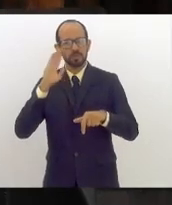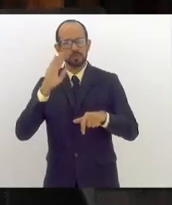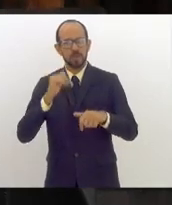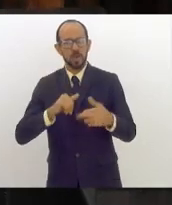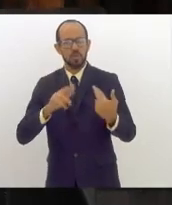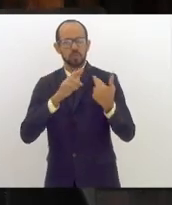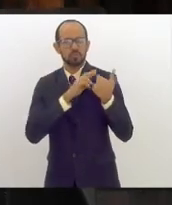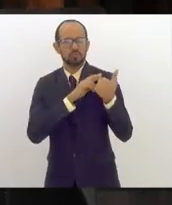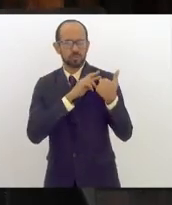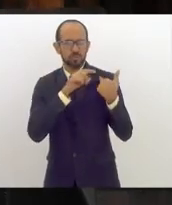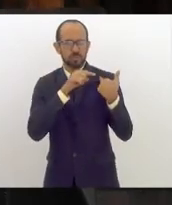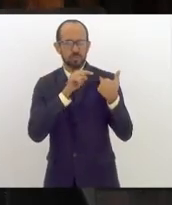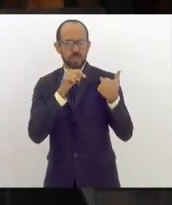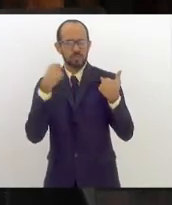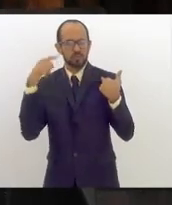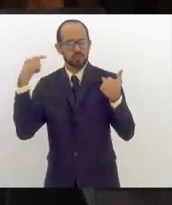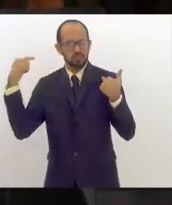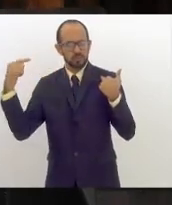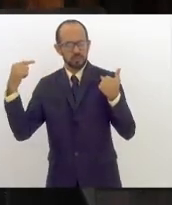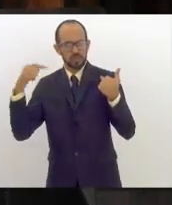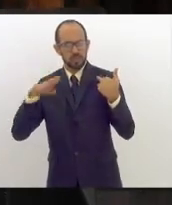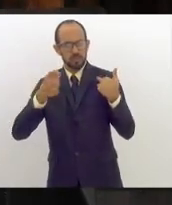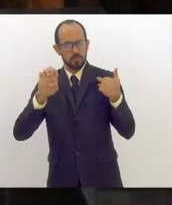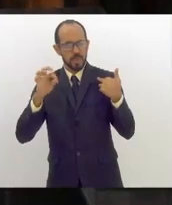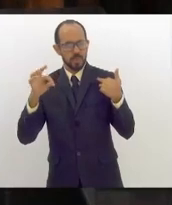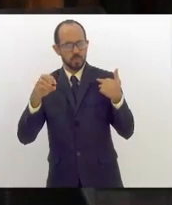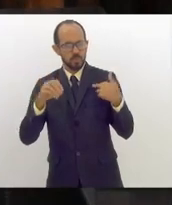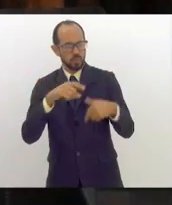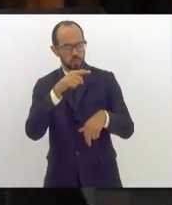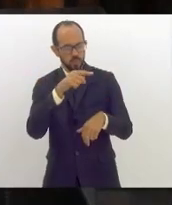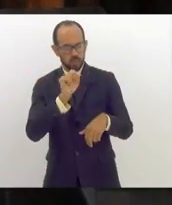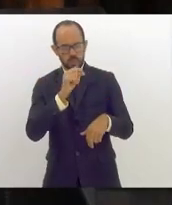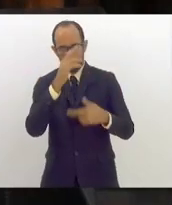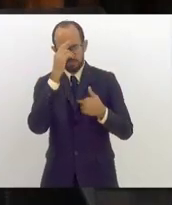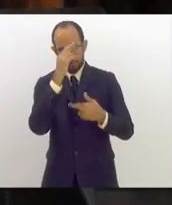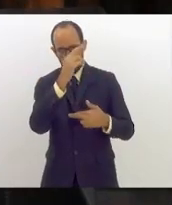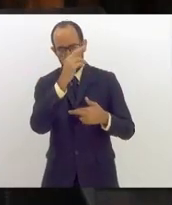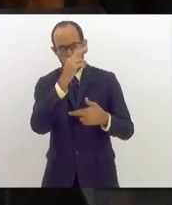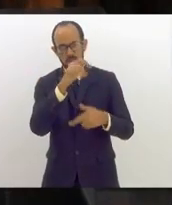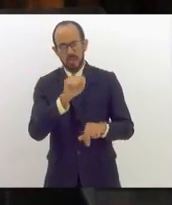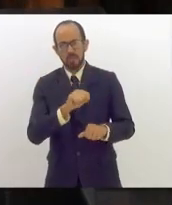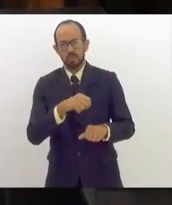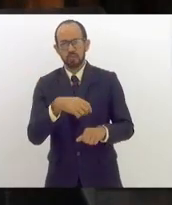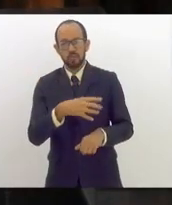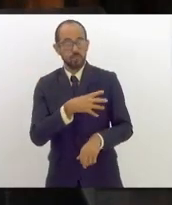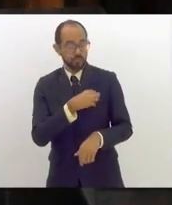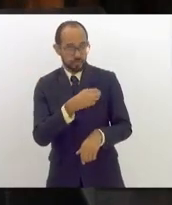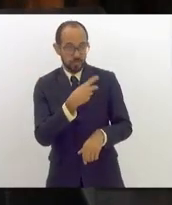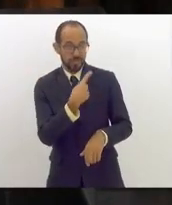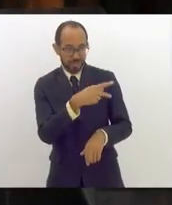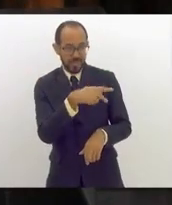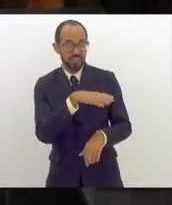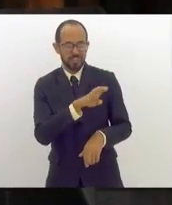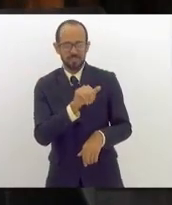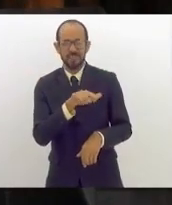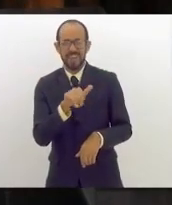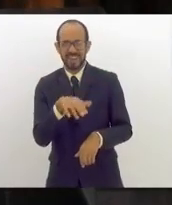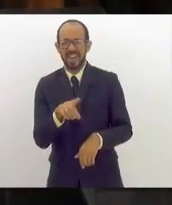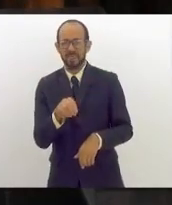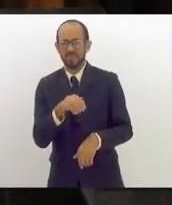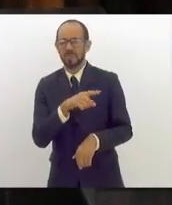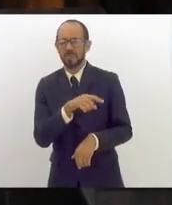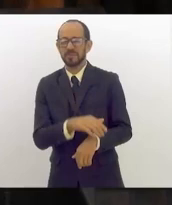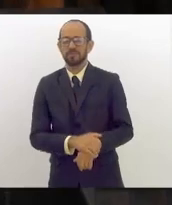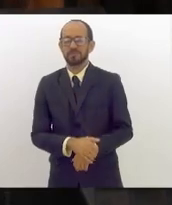respeitando essas origens até porque o filho de Beto se chama Bernardo Cabral também né respeitando está